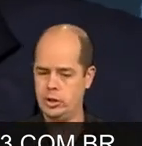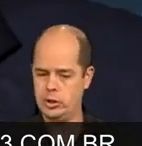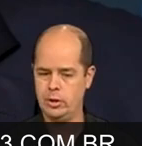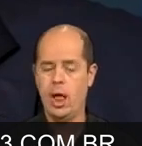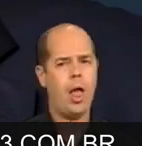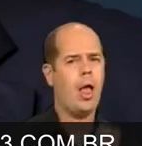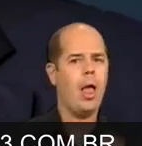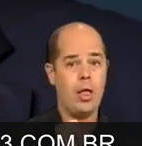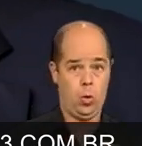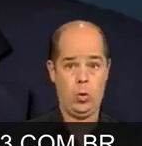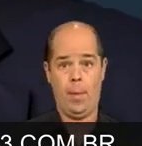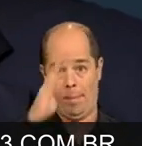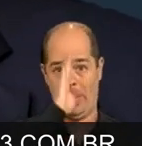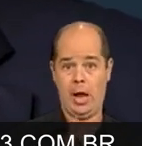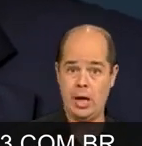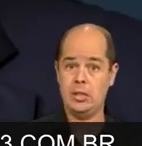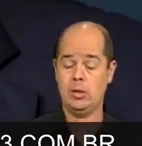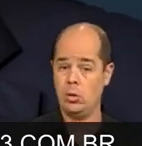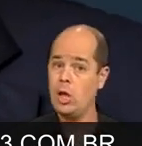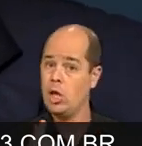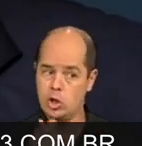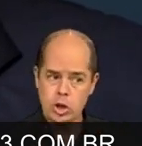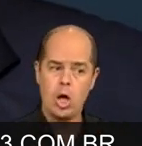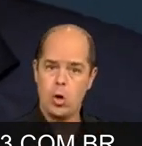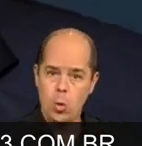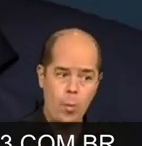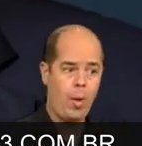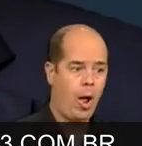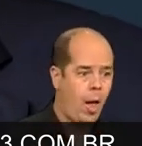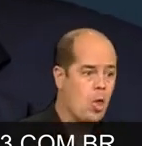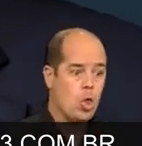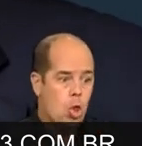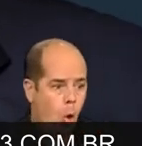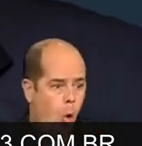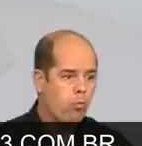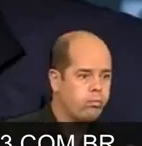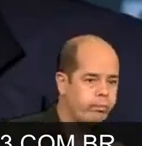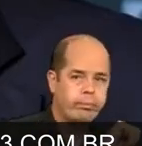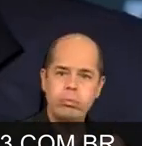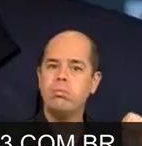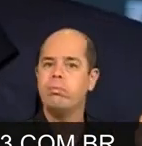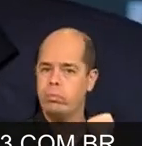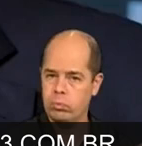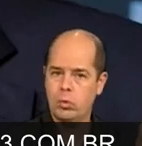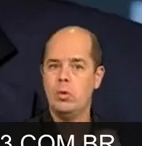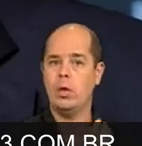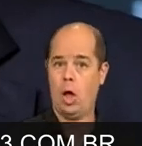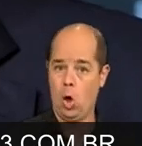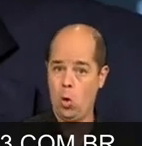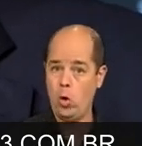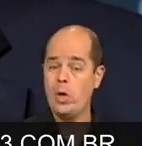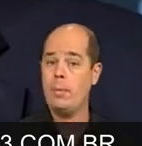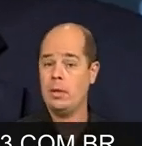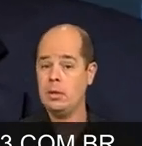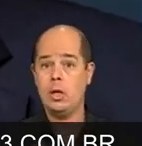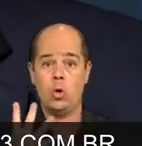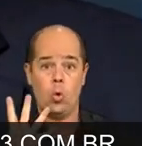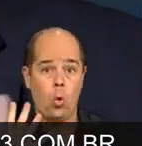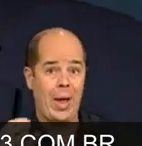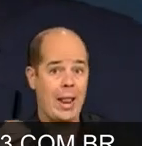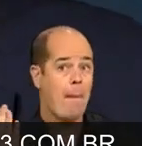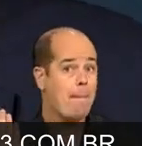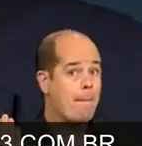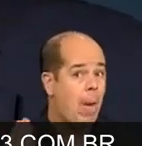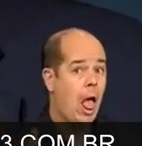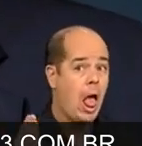de longa data, vem investindo bastante na modernização do seu parque industrial. Hoje é necessário 40 bilhões de reais para